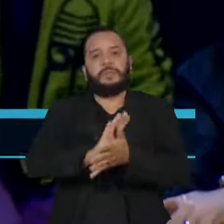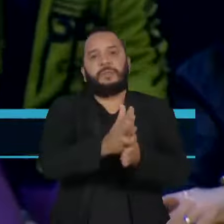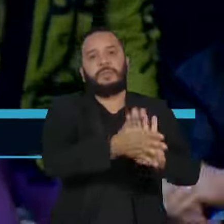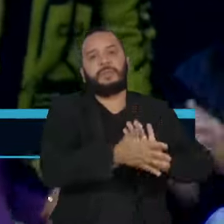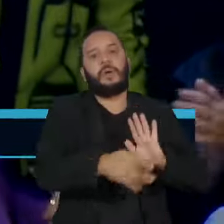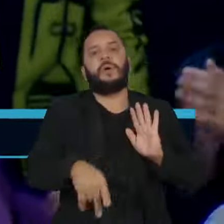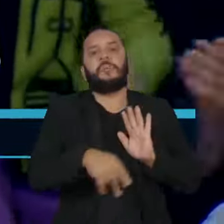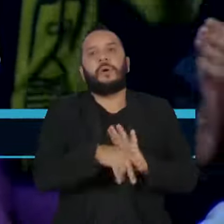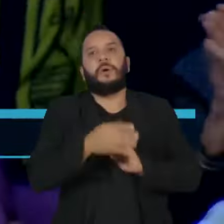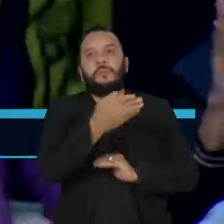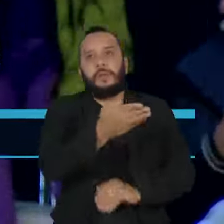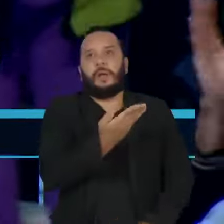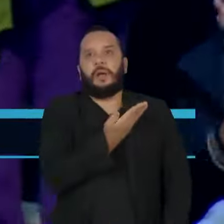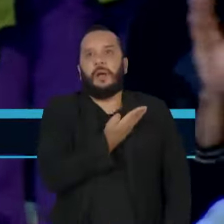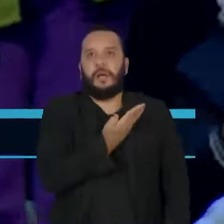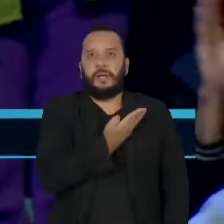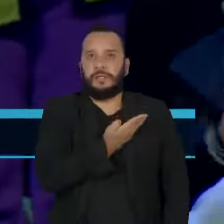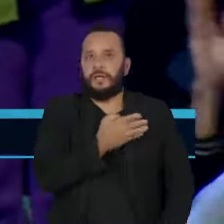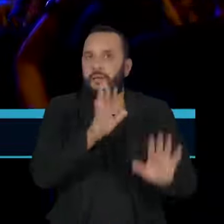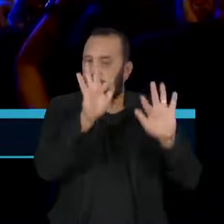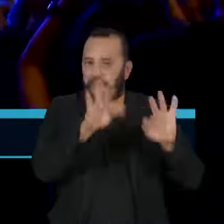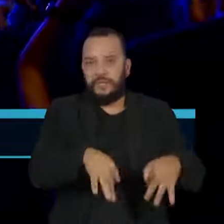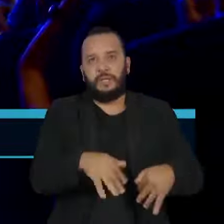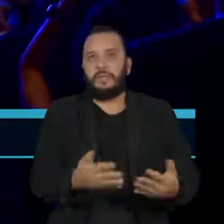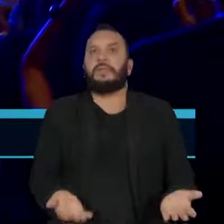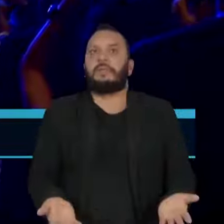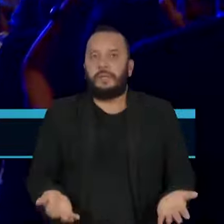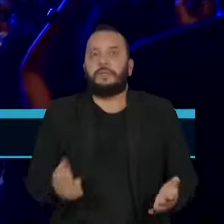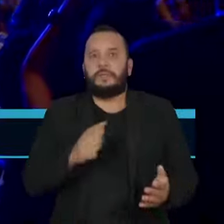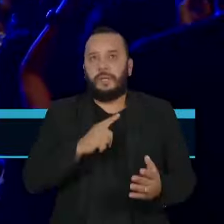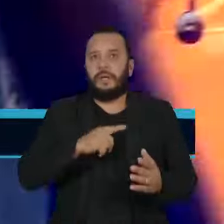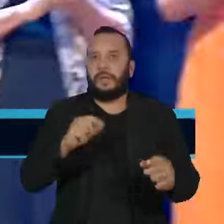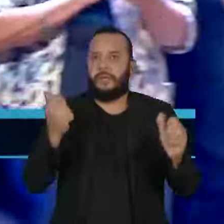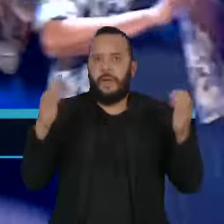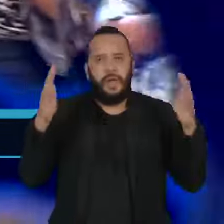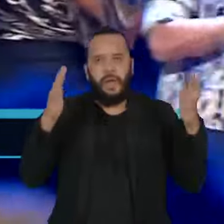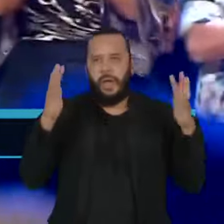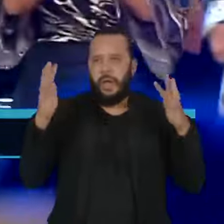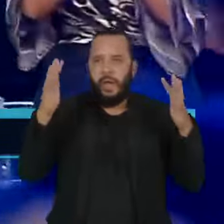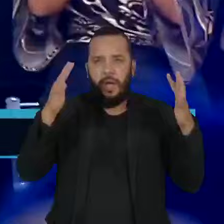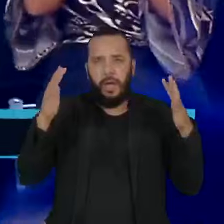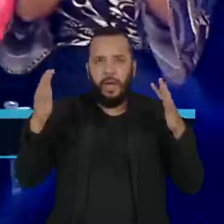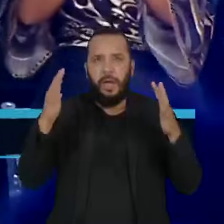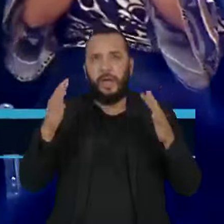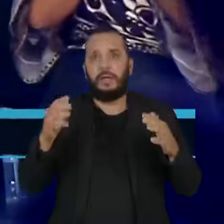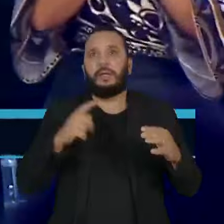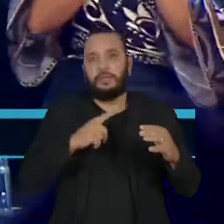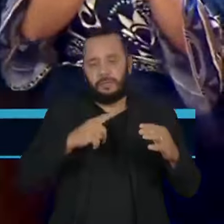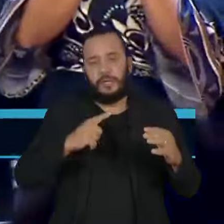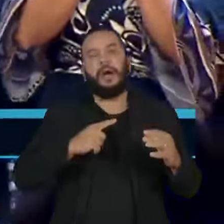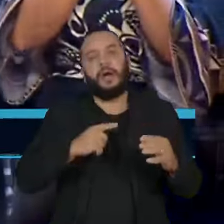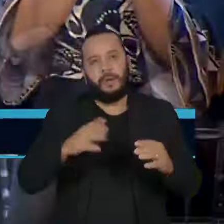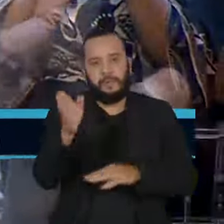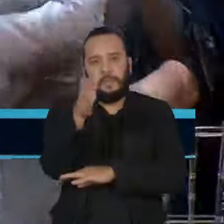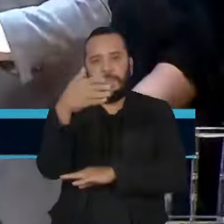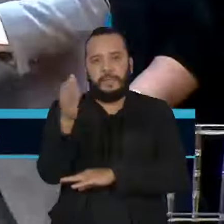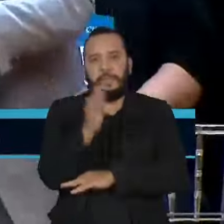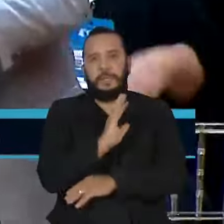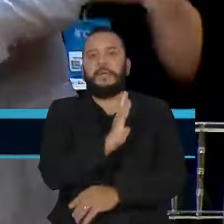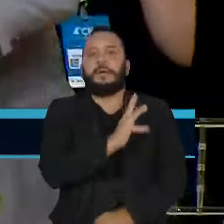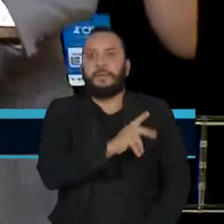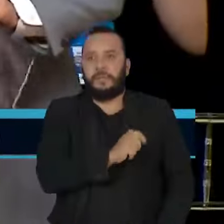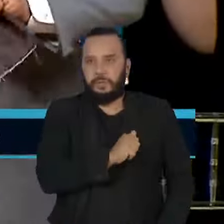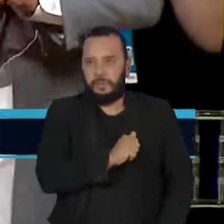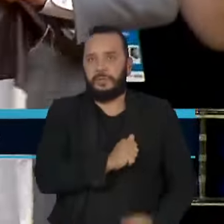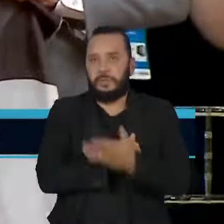Gaza. Pelo fim do genocídio! Aplaudido pelos presentes, ele levou a bandeira palestina para tirar fotos